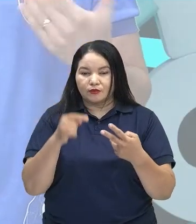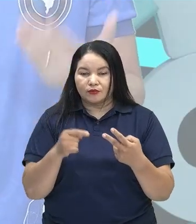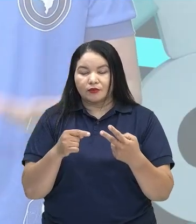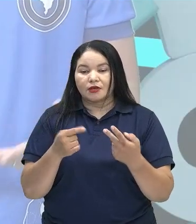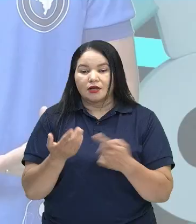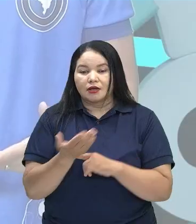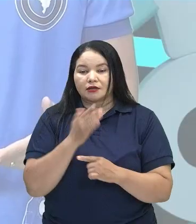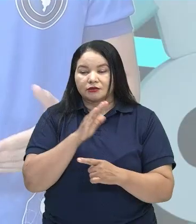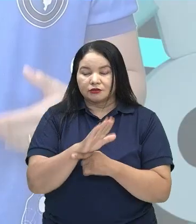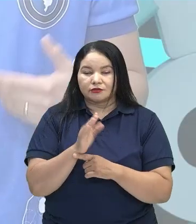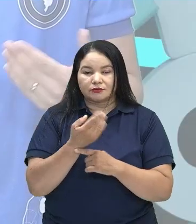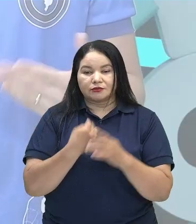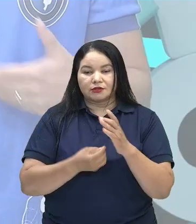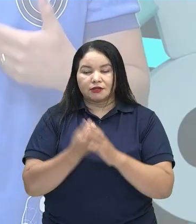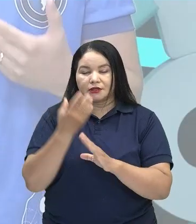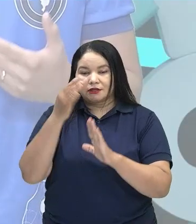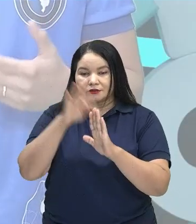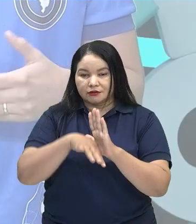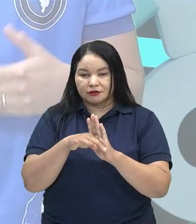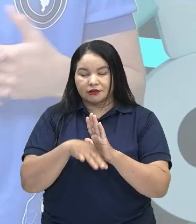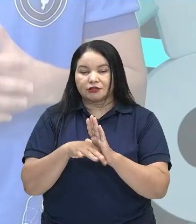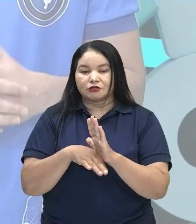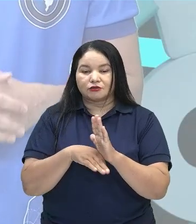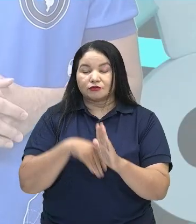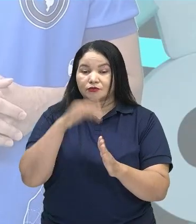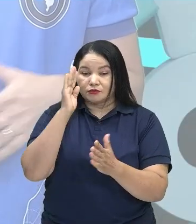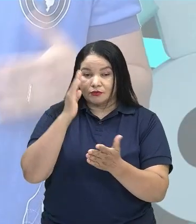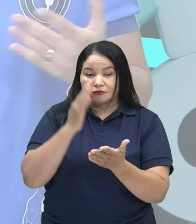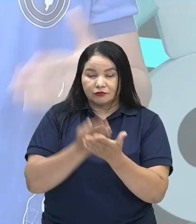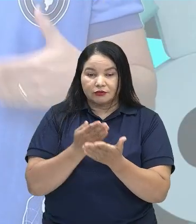argumento convincente, emocionalmente,